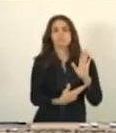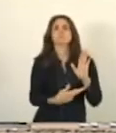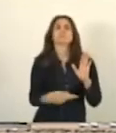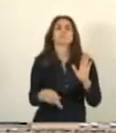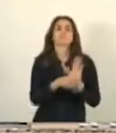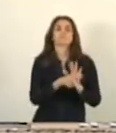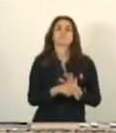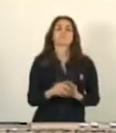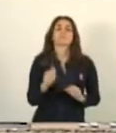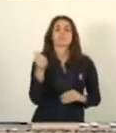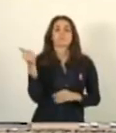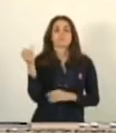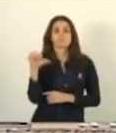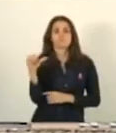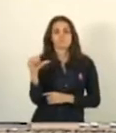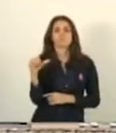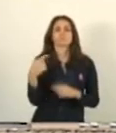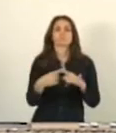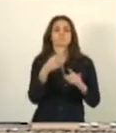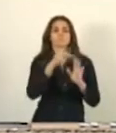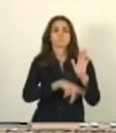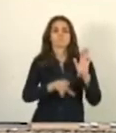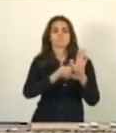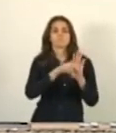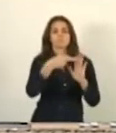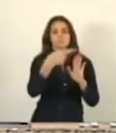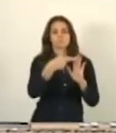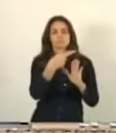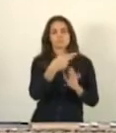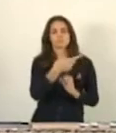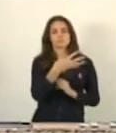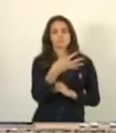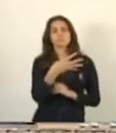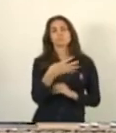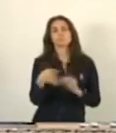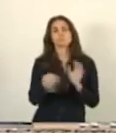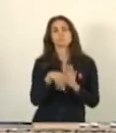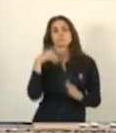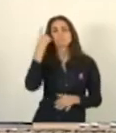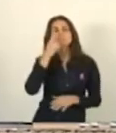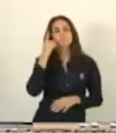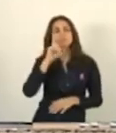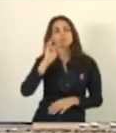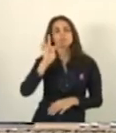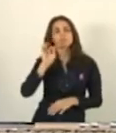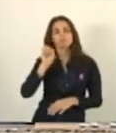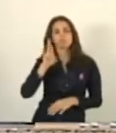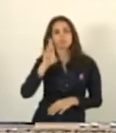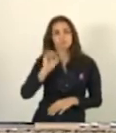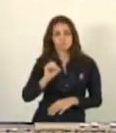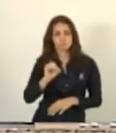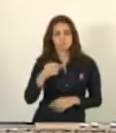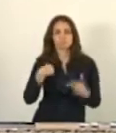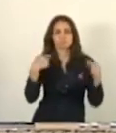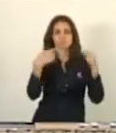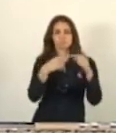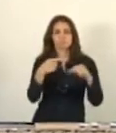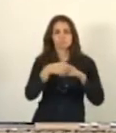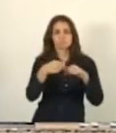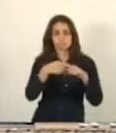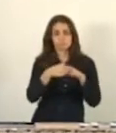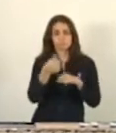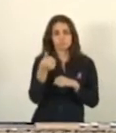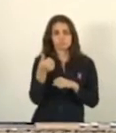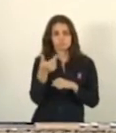item, 19º, projeto de resolução 2421, deputado Torino Marques, após o cumprimento do artigo 120 do